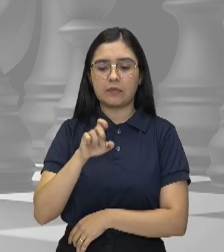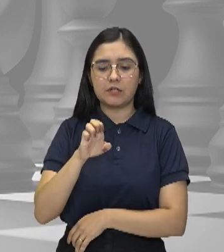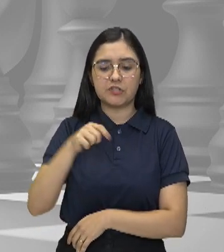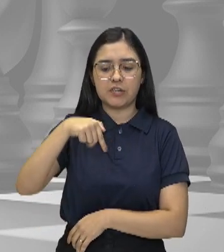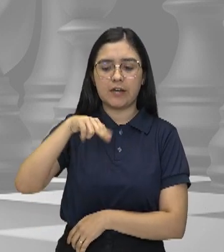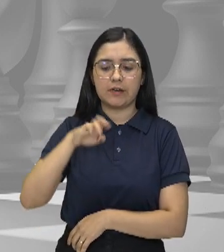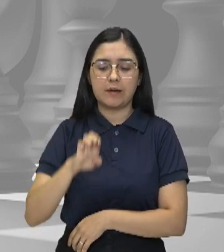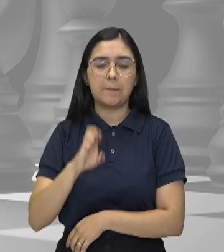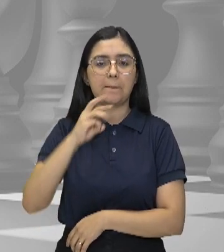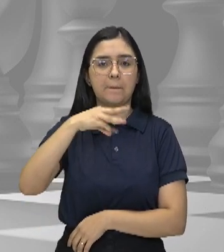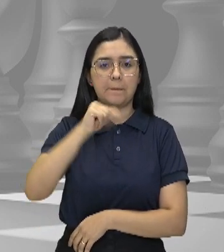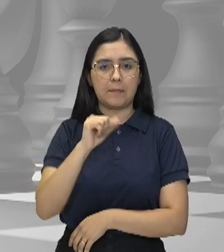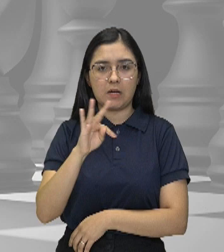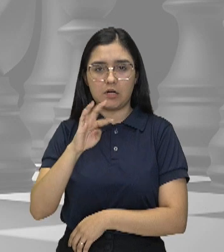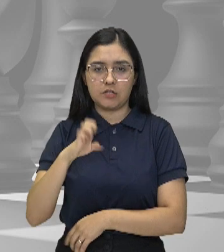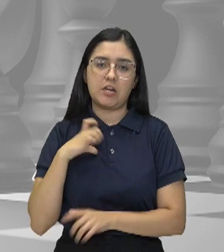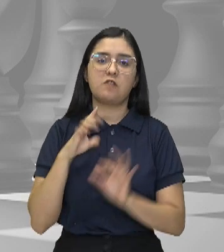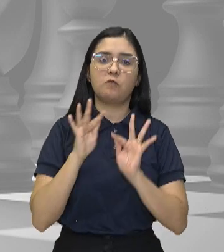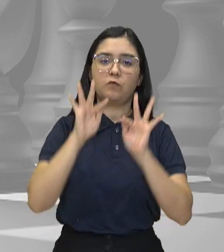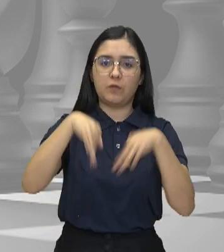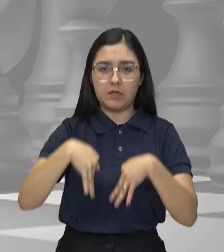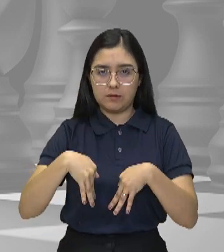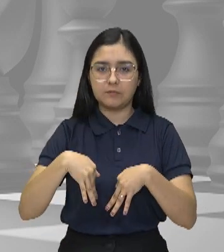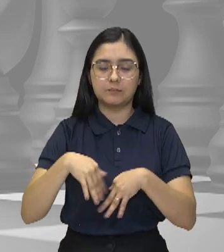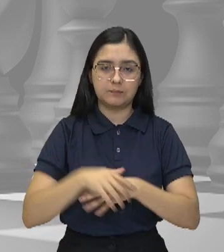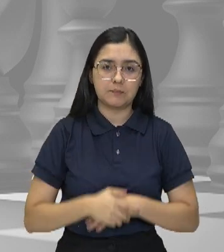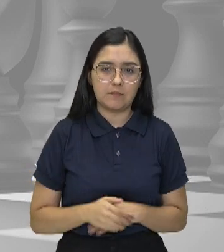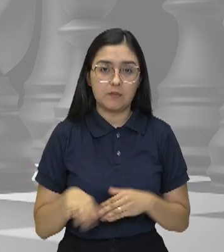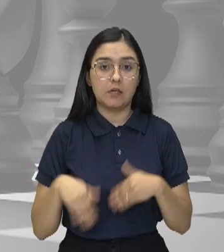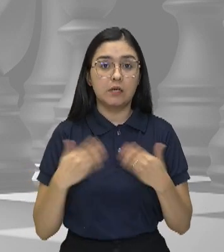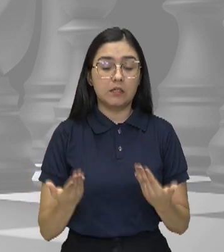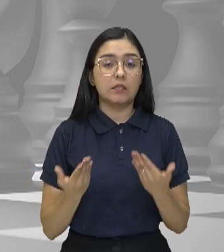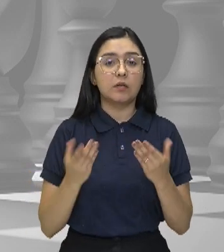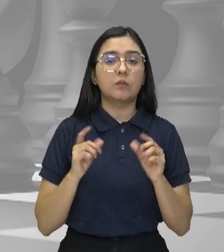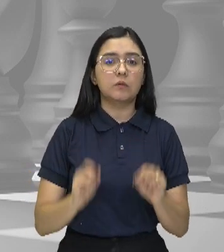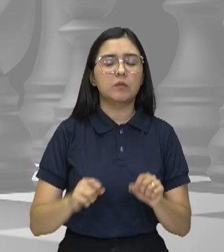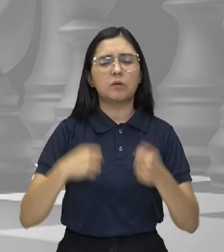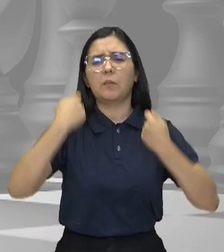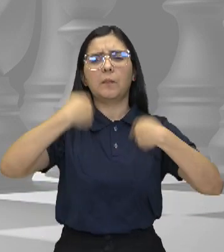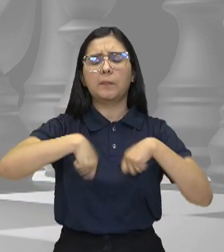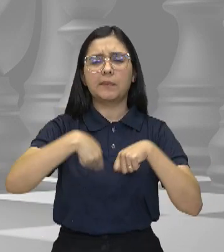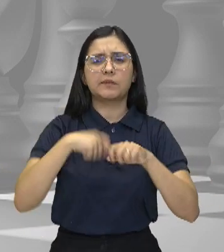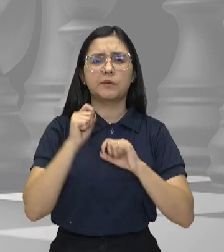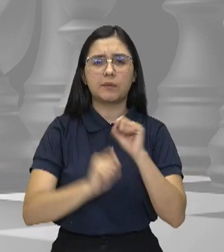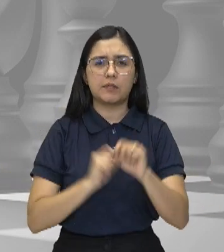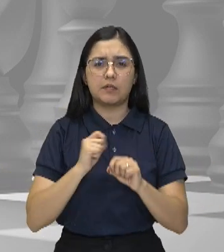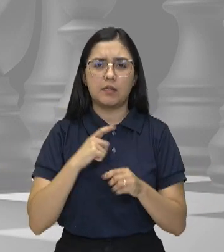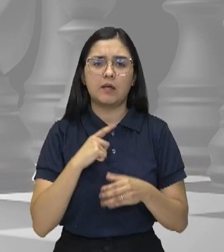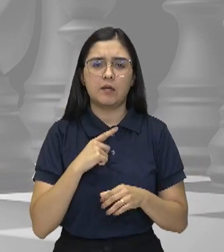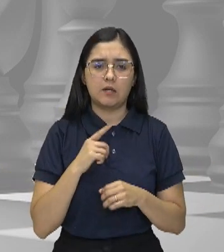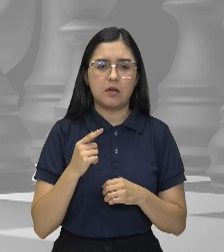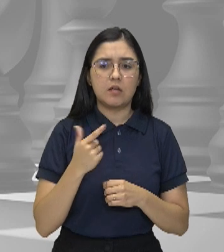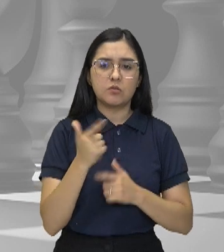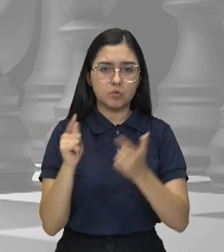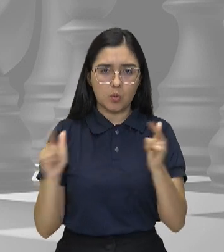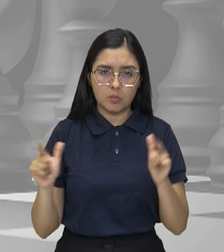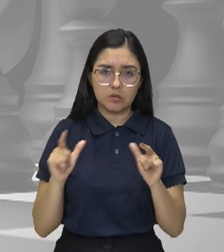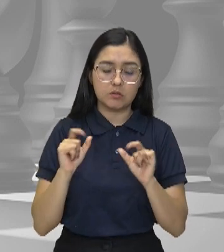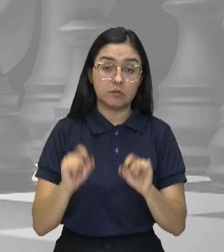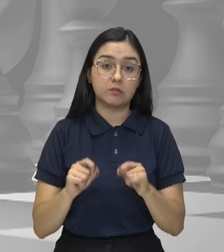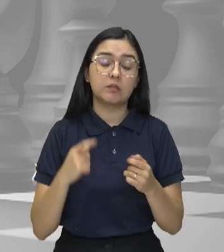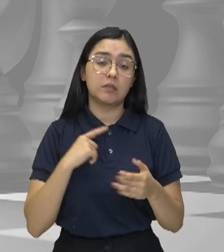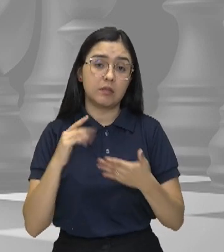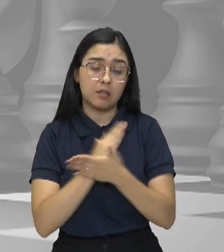o jogo é finalizado, certo? Então, para isso, não é necessário capturar todas as peças.